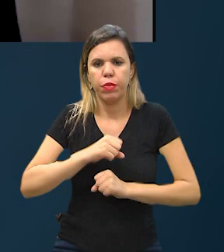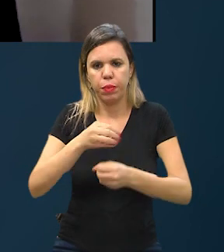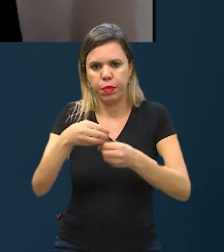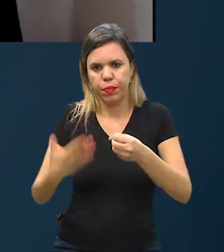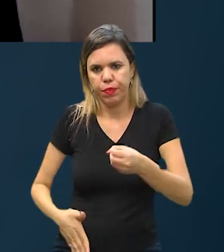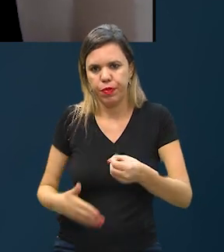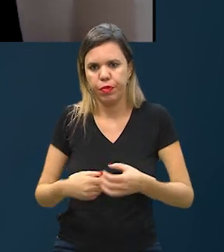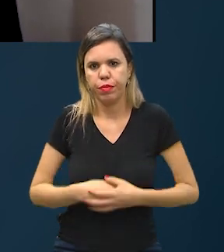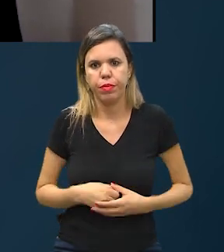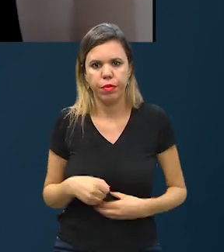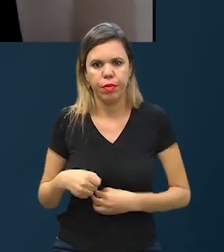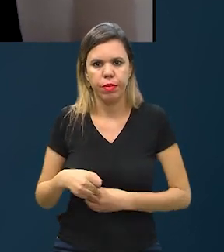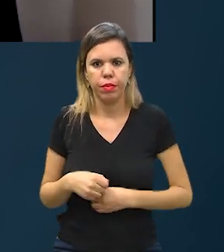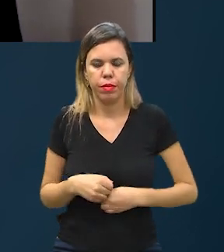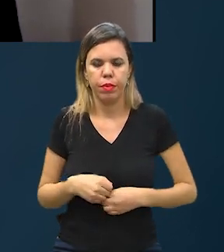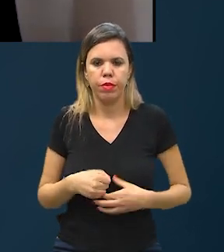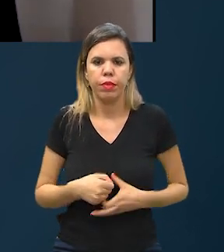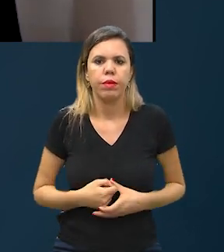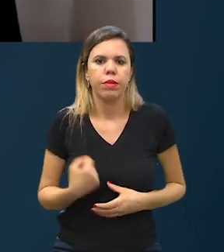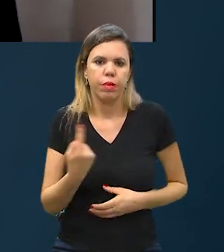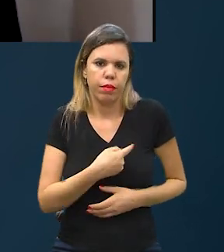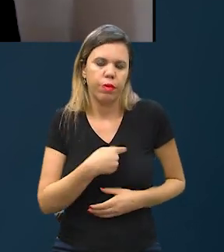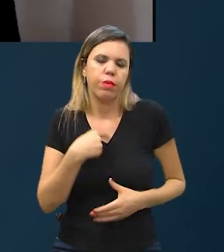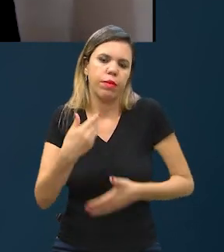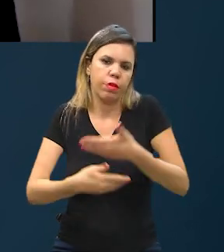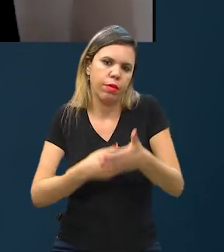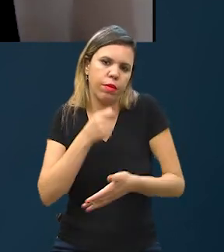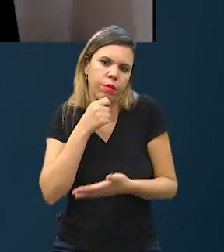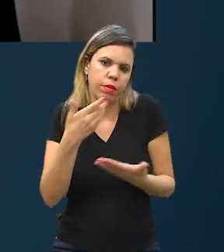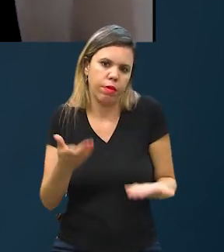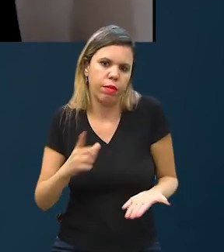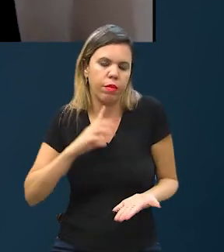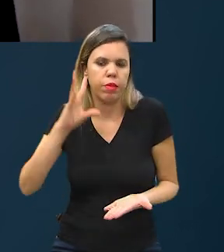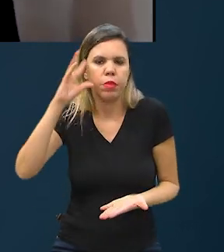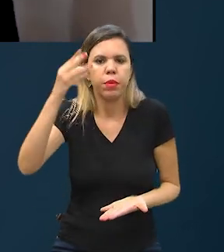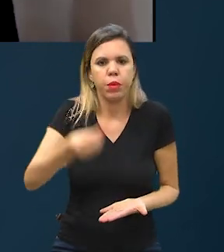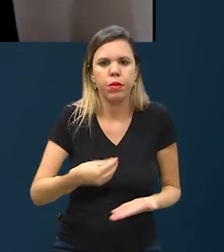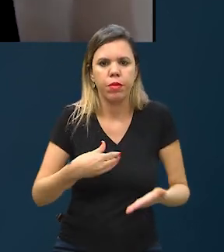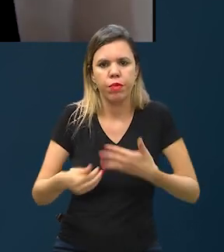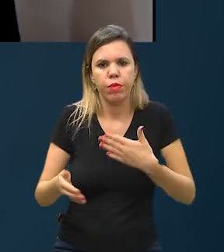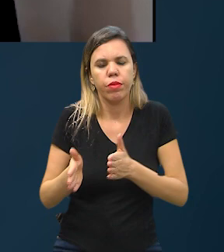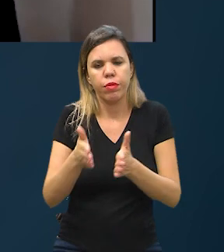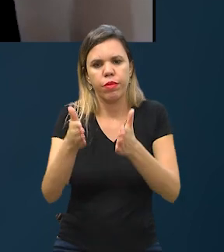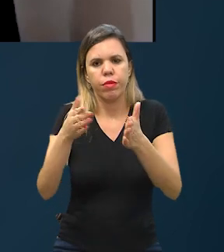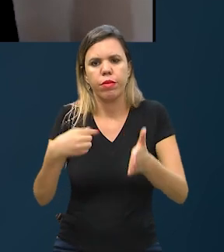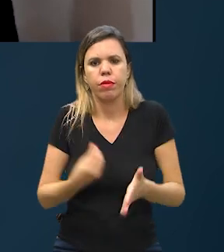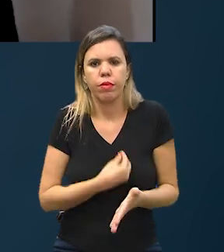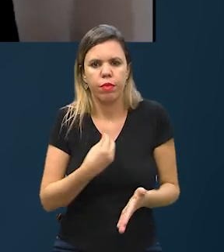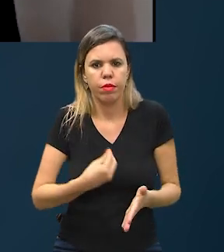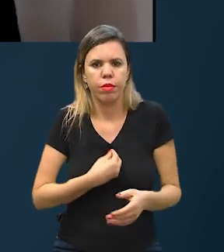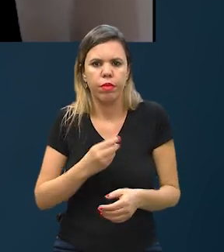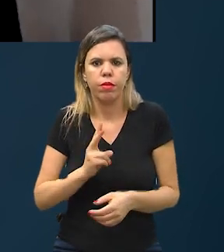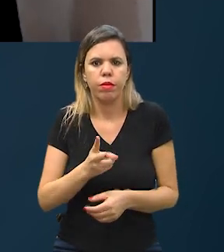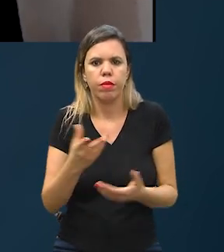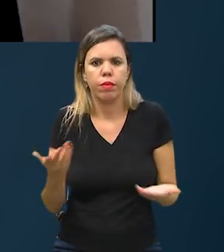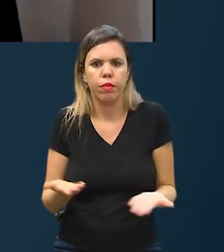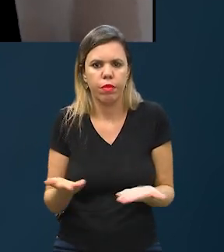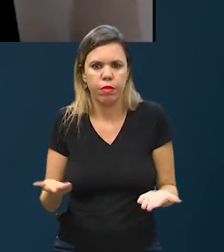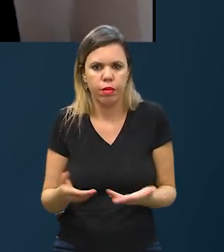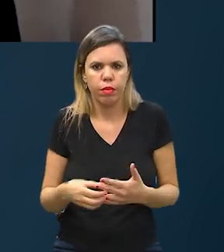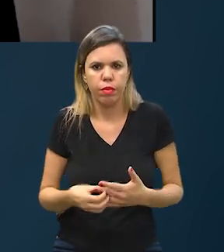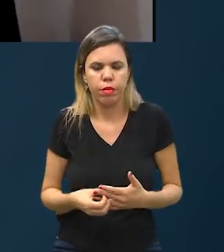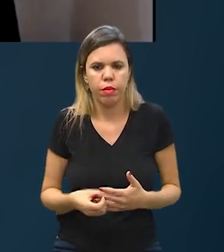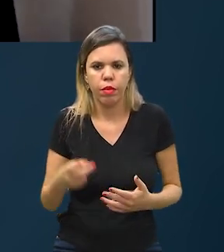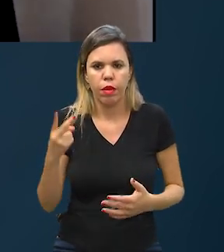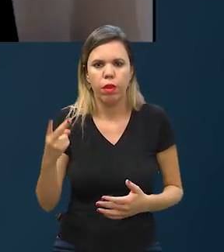conteúdo. Então, a gente está nesse processo de entender qual que é o caminho que a agência vai seguir. Atualmente, a gente